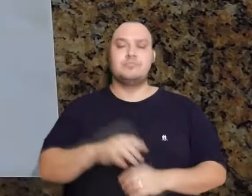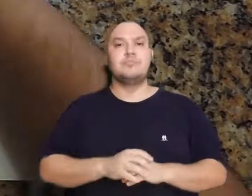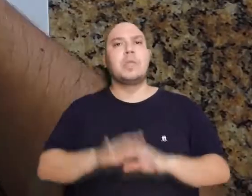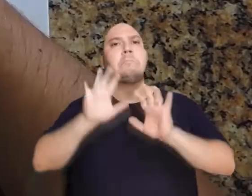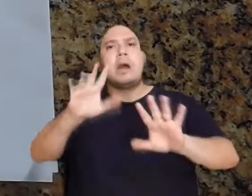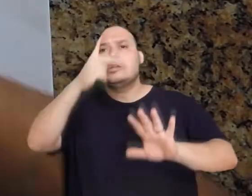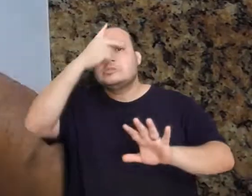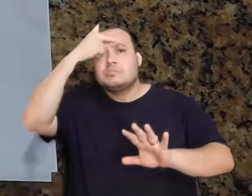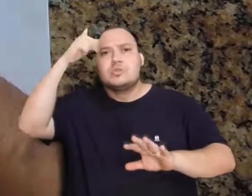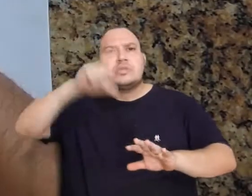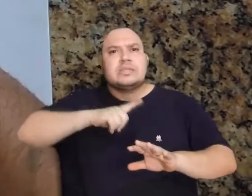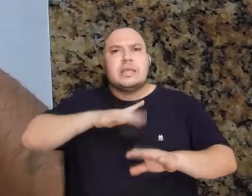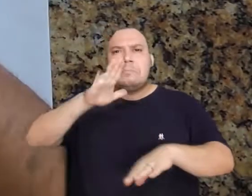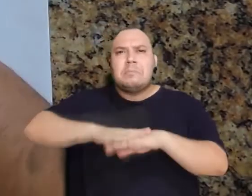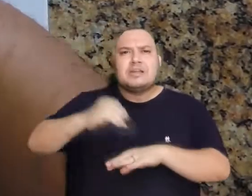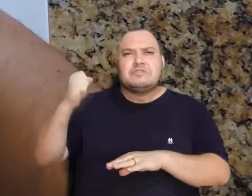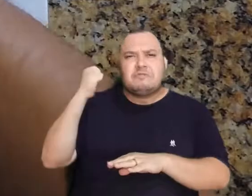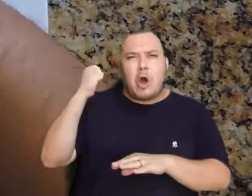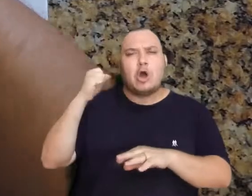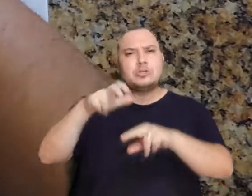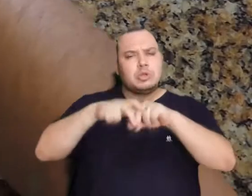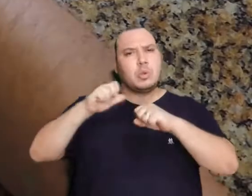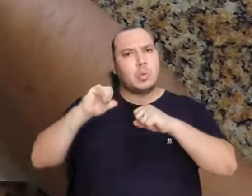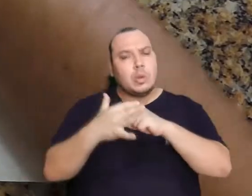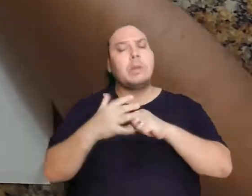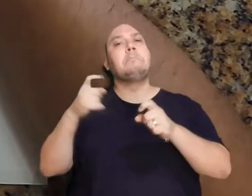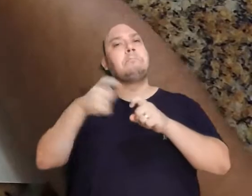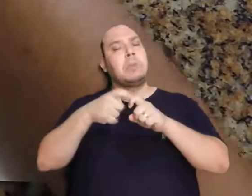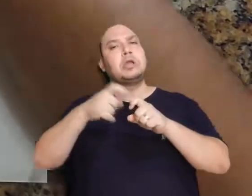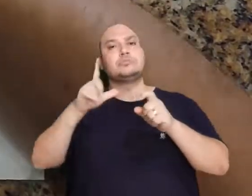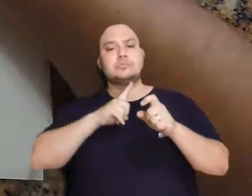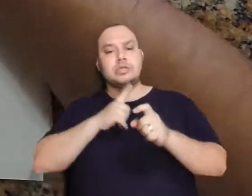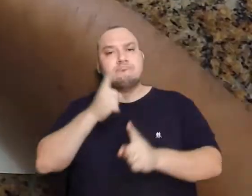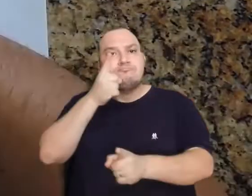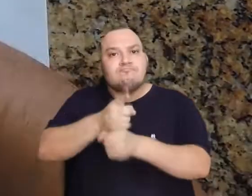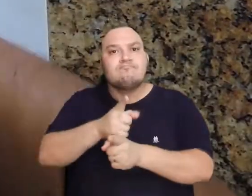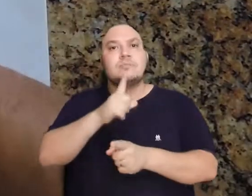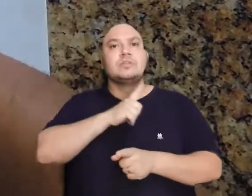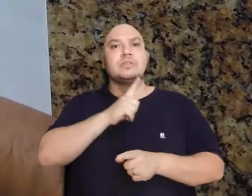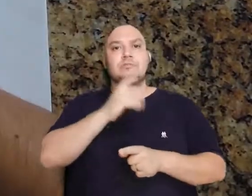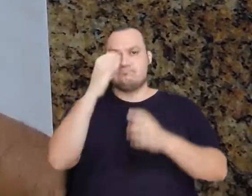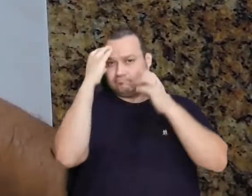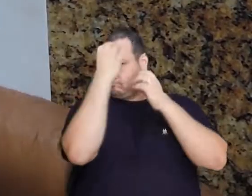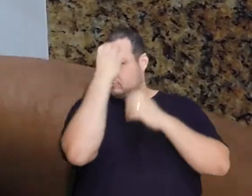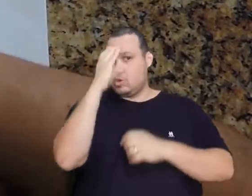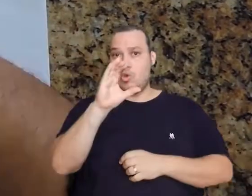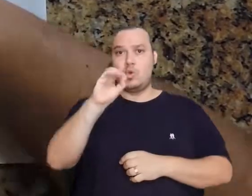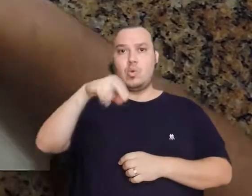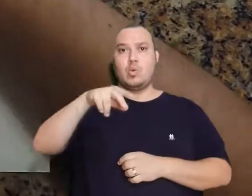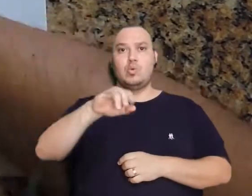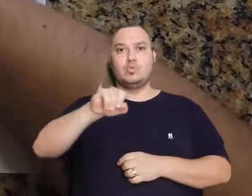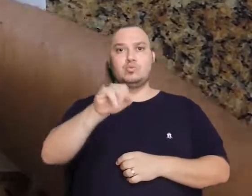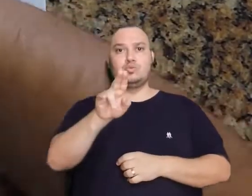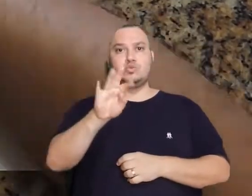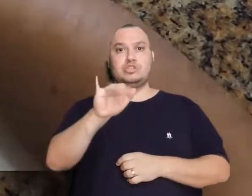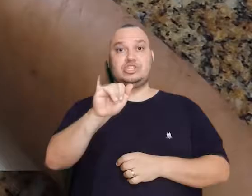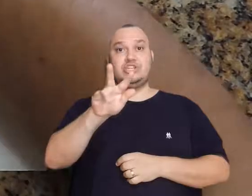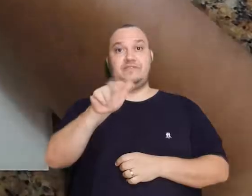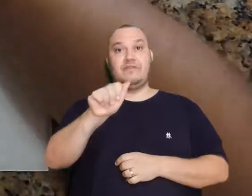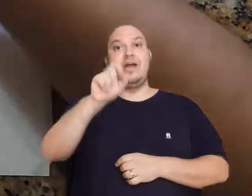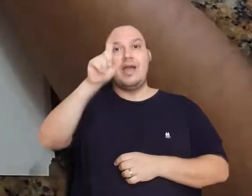Especialmente em pacientes mais acometidos, médicos estão relatando uma inflamação na conjuntiva, que é uma